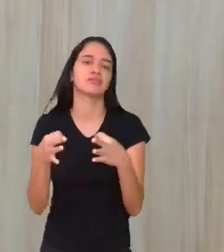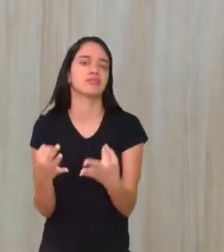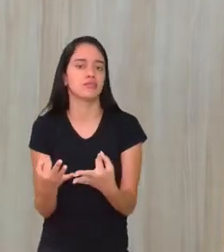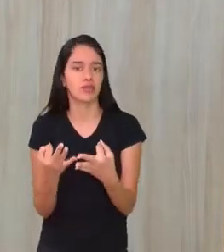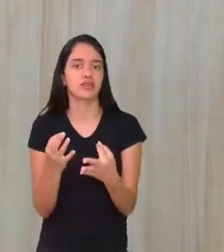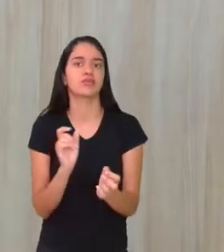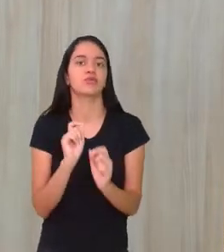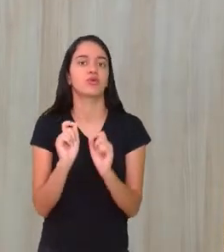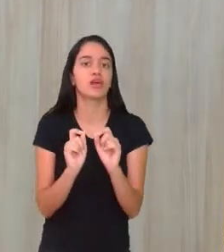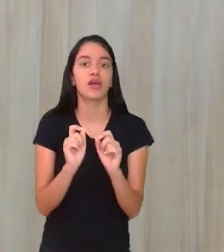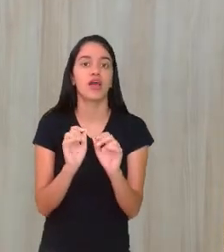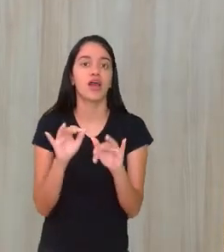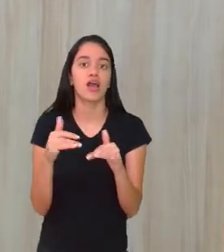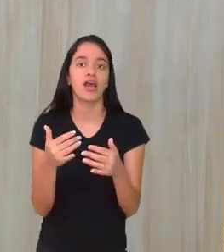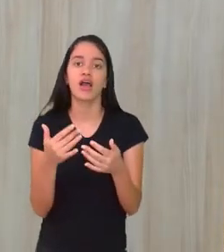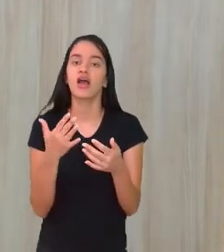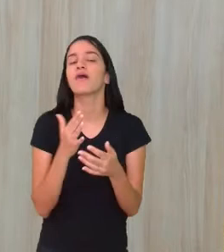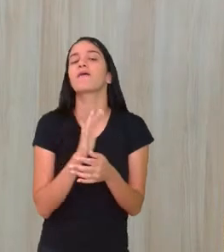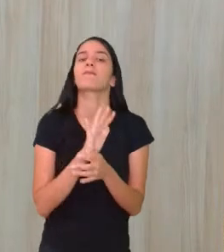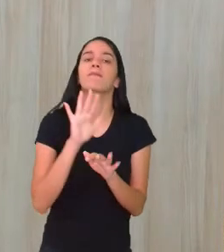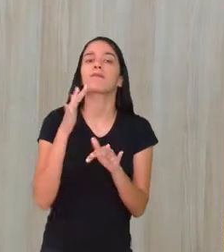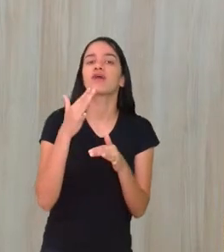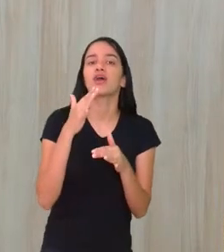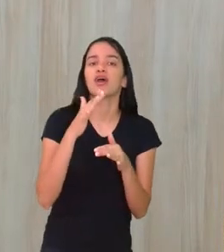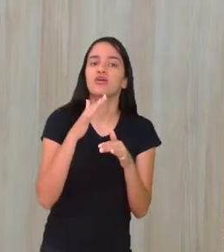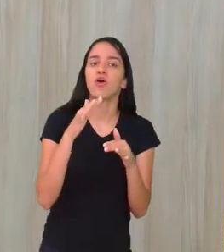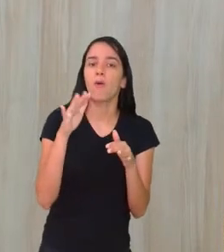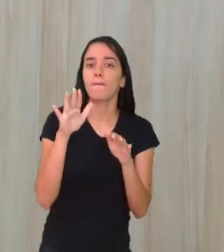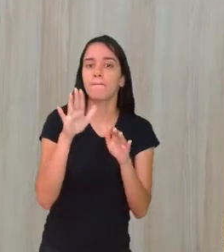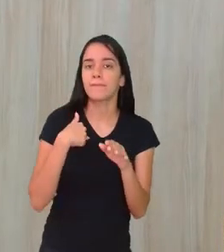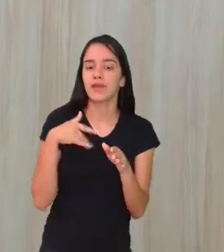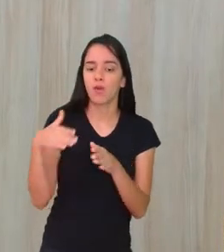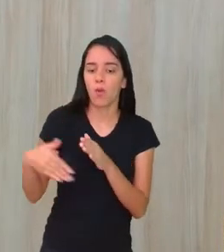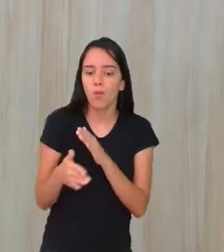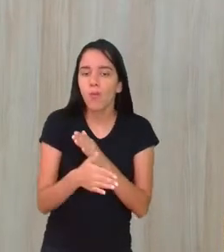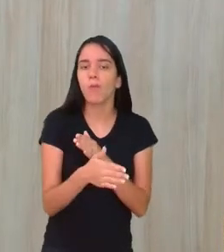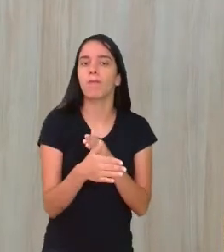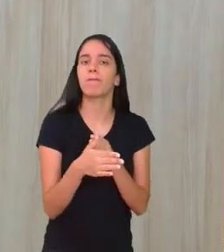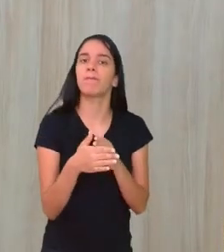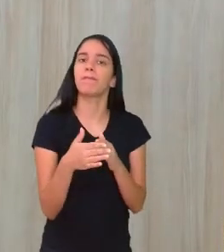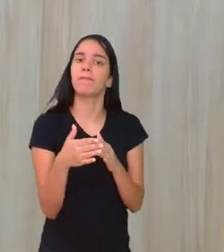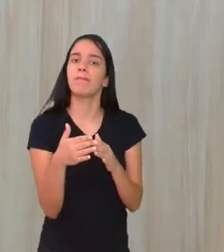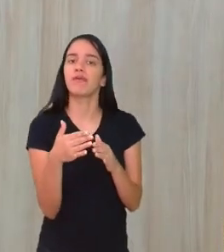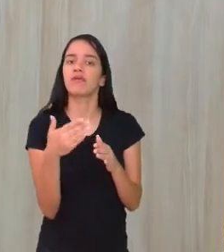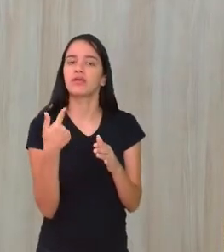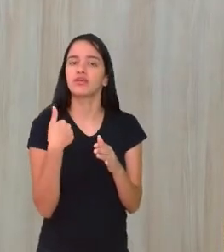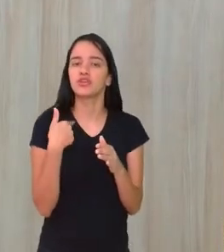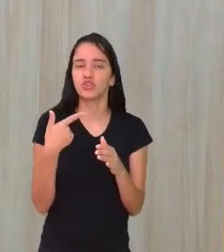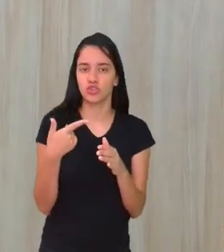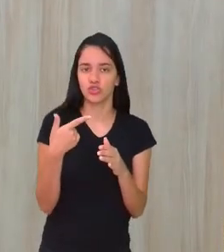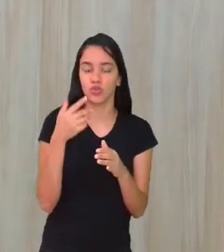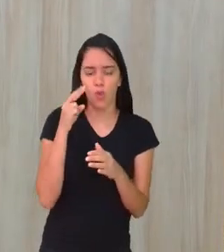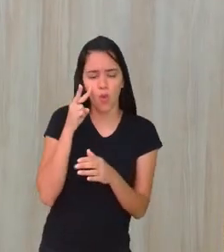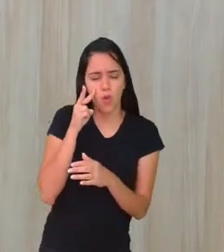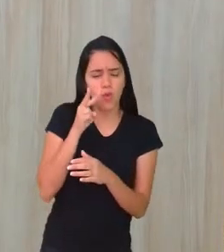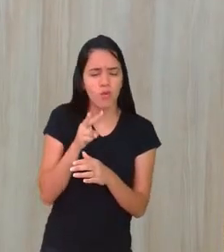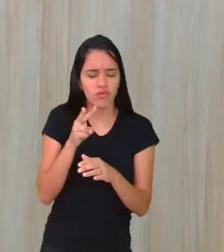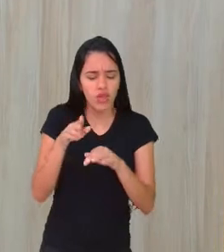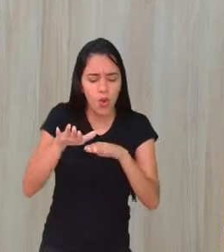Simplesmente, ele cortou a pele fininha de um peixe, olhou contra a